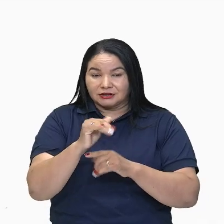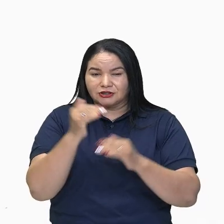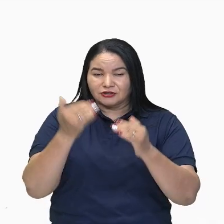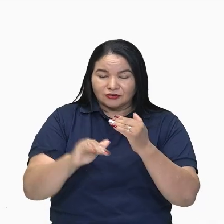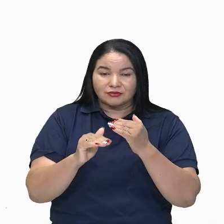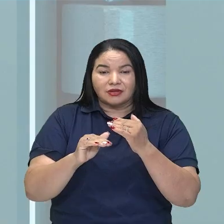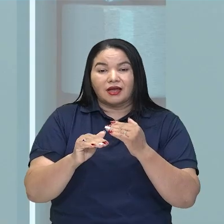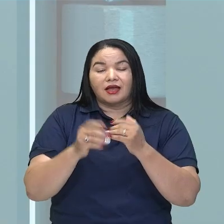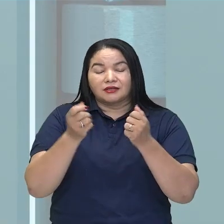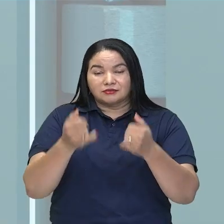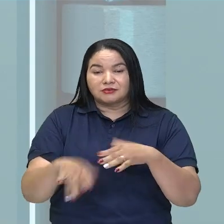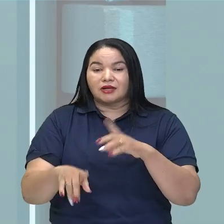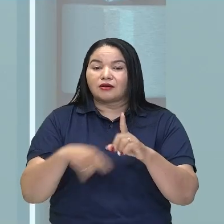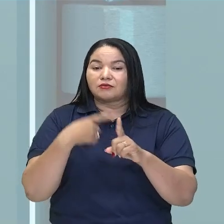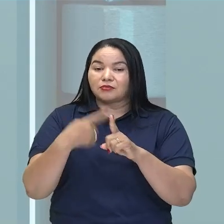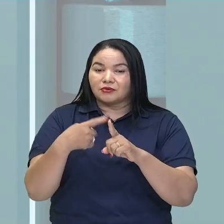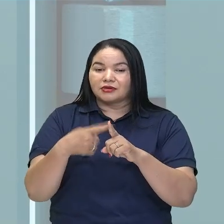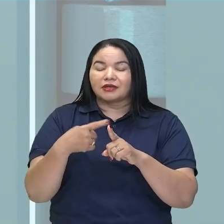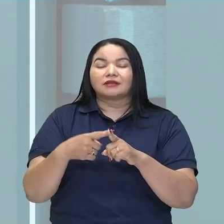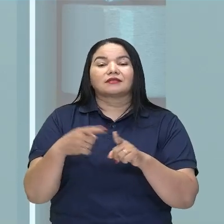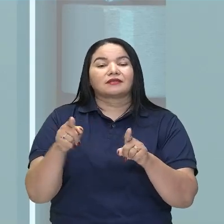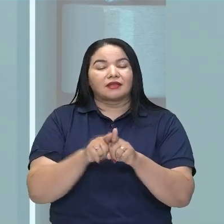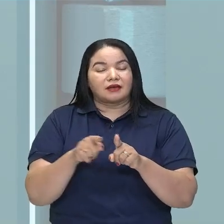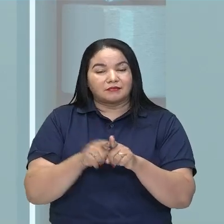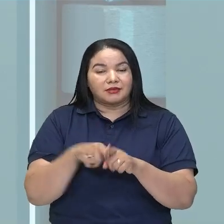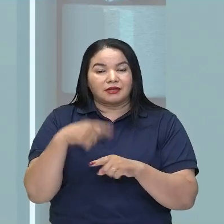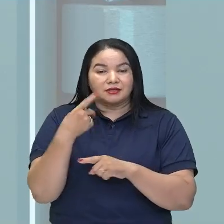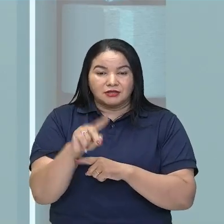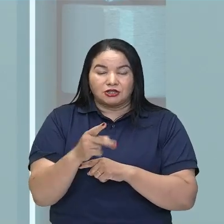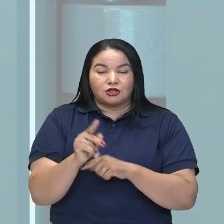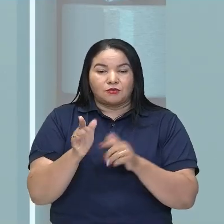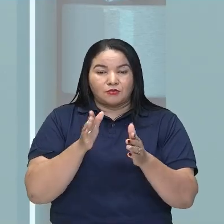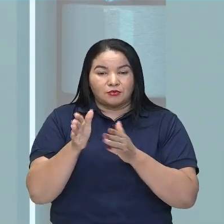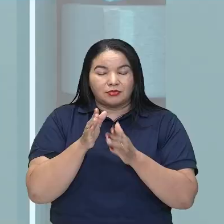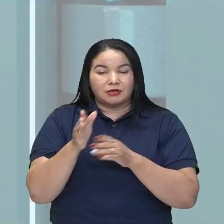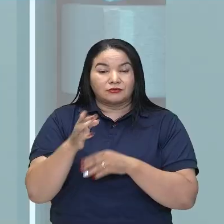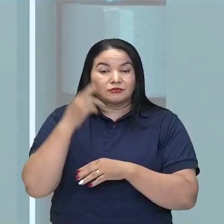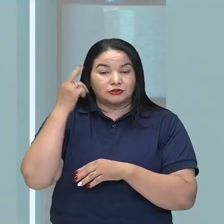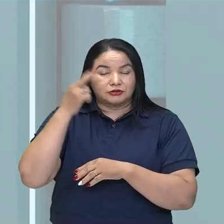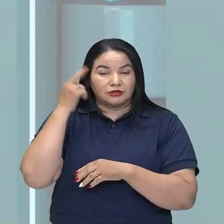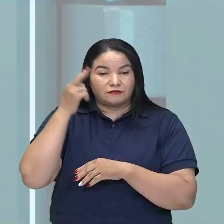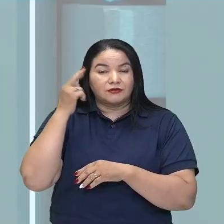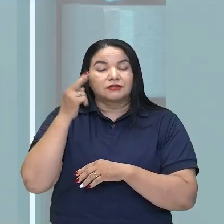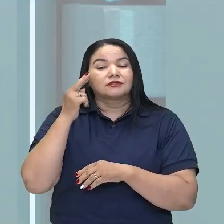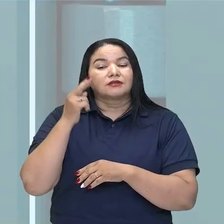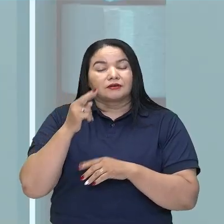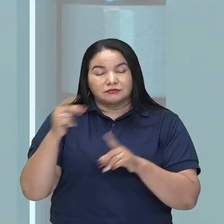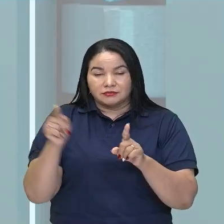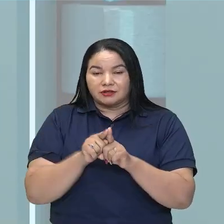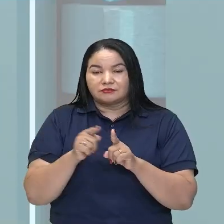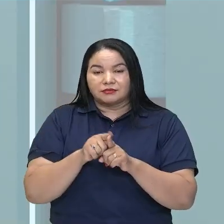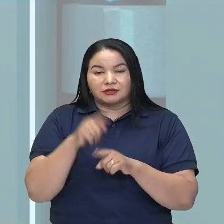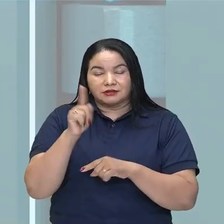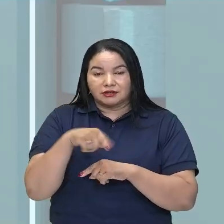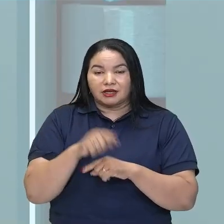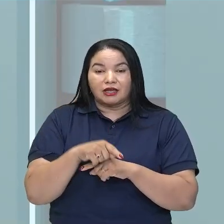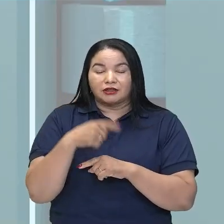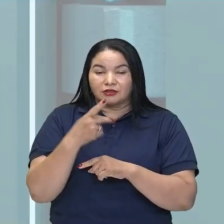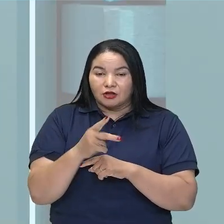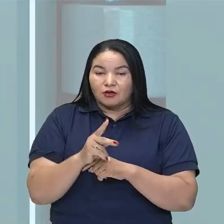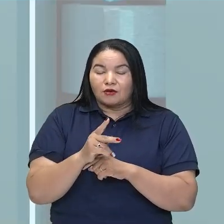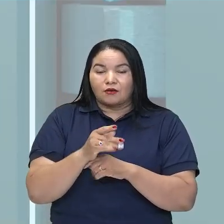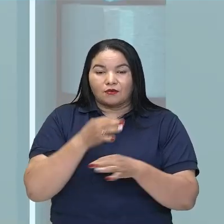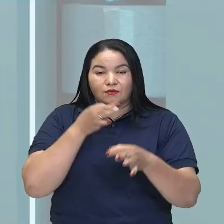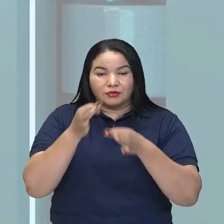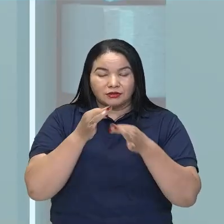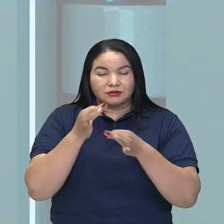porquê, você já está aí no seu momento de reflexão, de crítica, né? Sendo crítico em relação ao